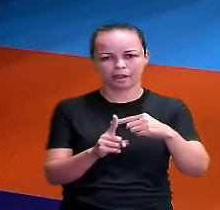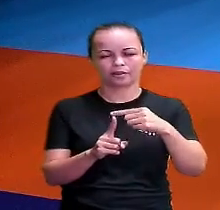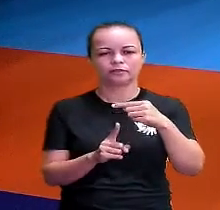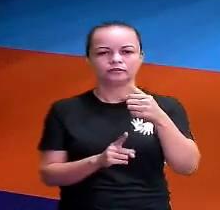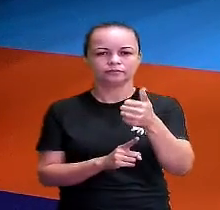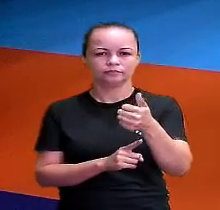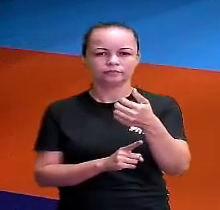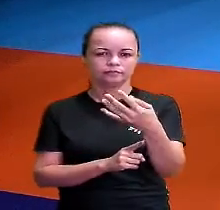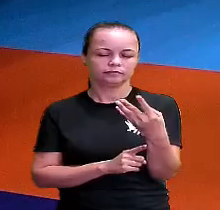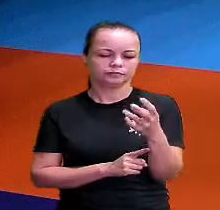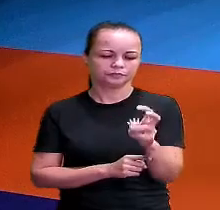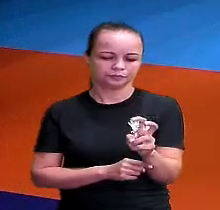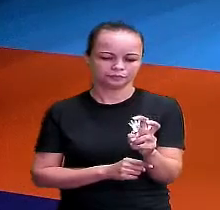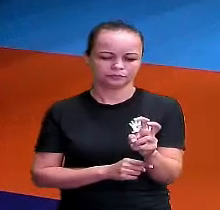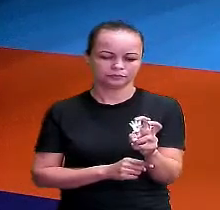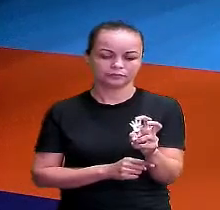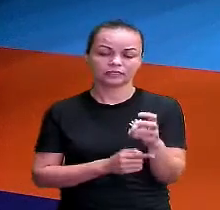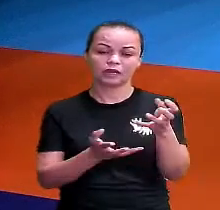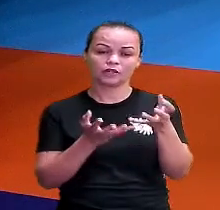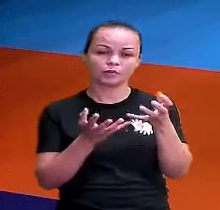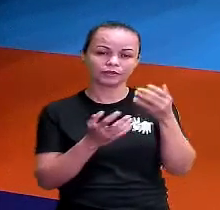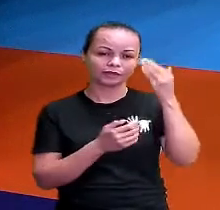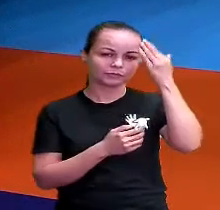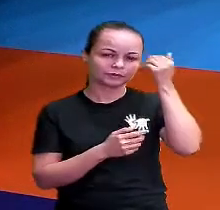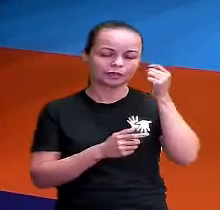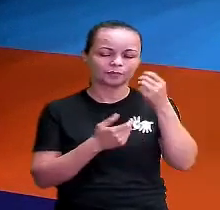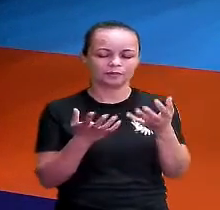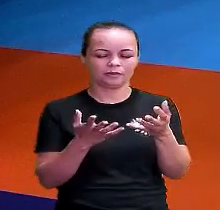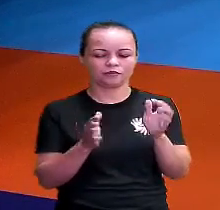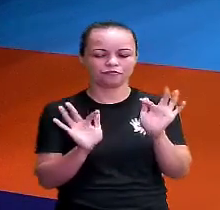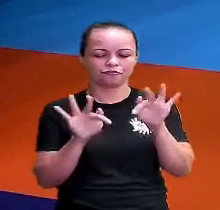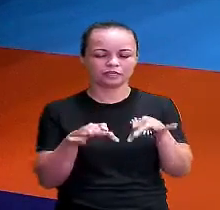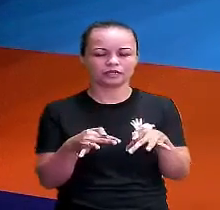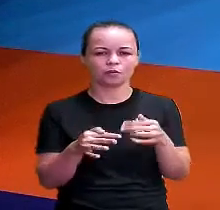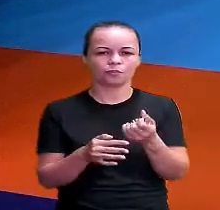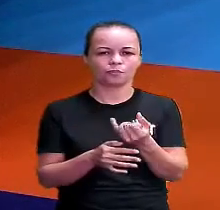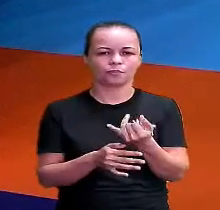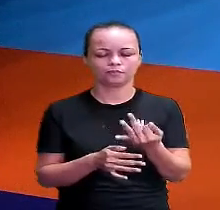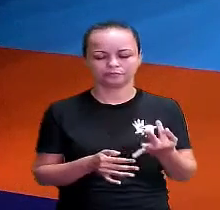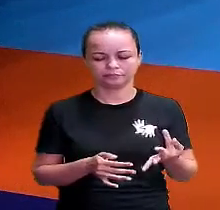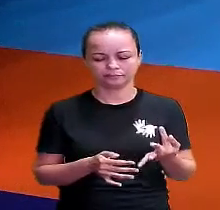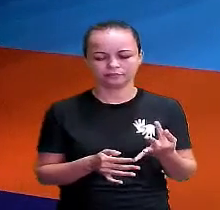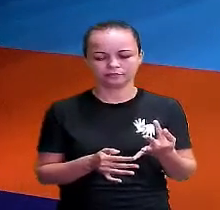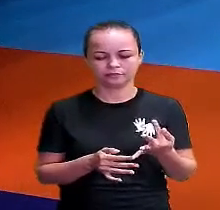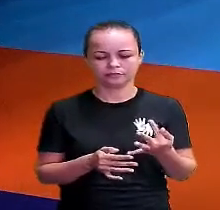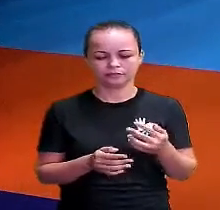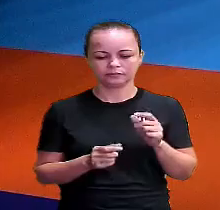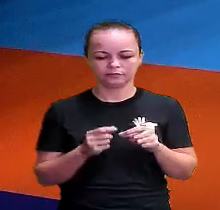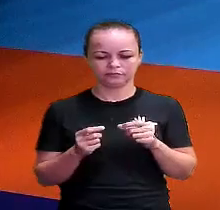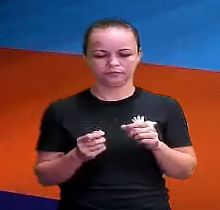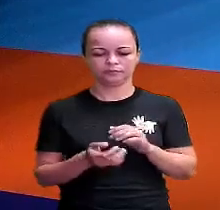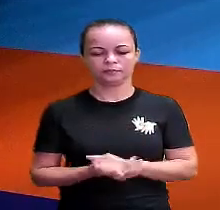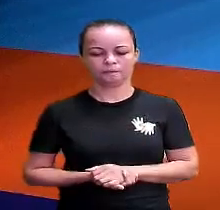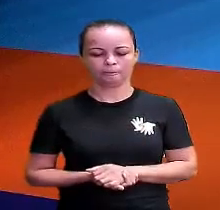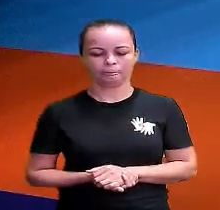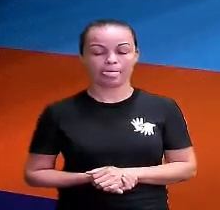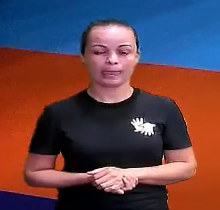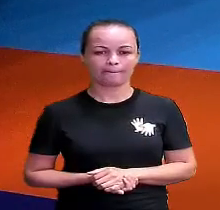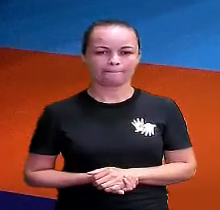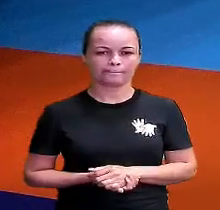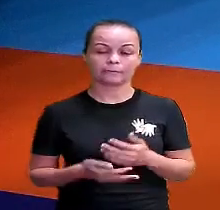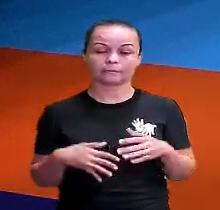145. E aí eu quero saber o quanto que ele vai ficar no final, né? Eu tenho uma quantidade, peguei mais.